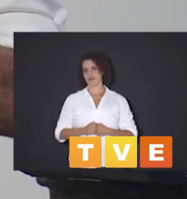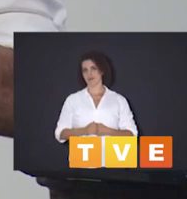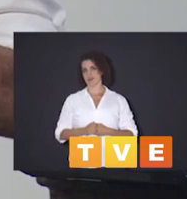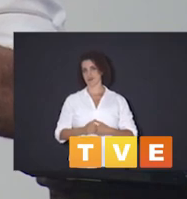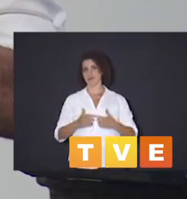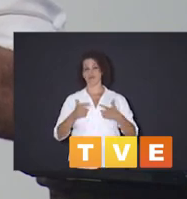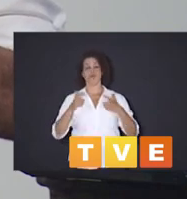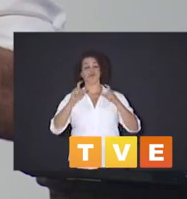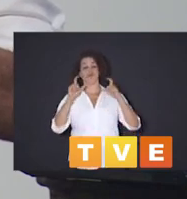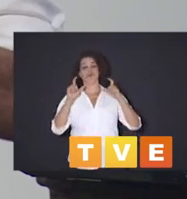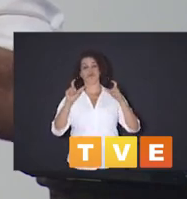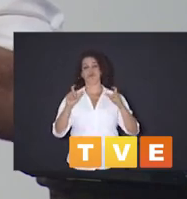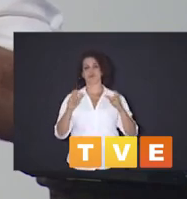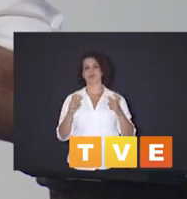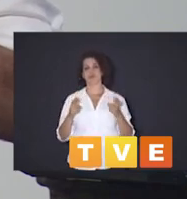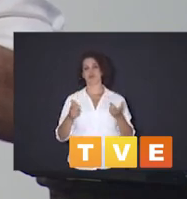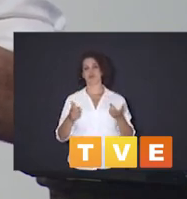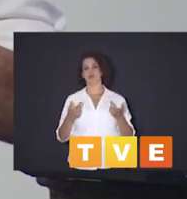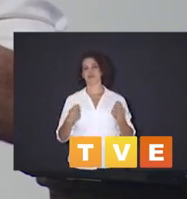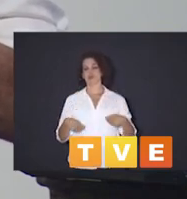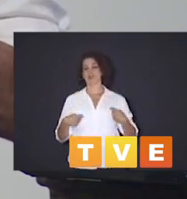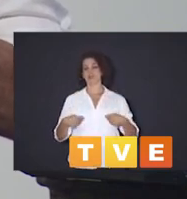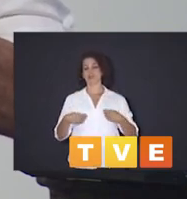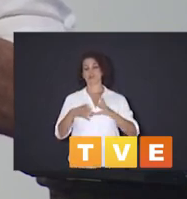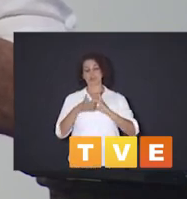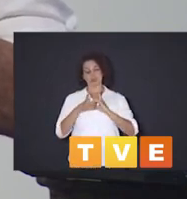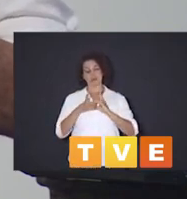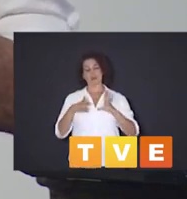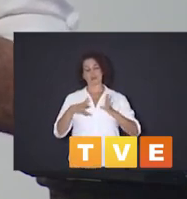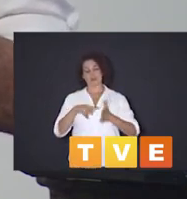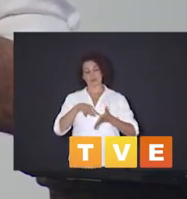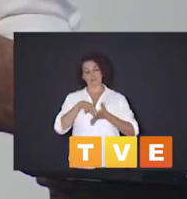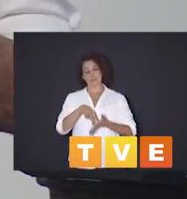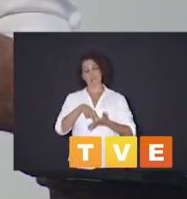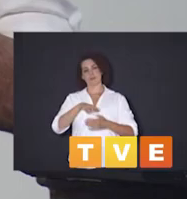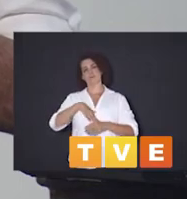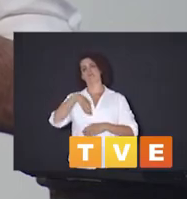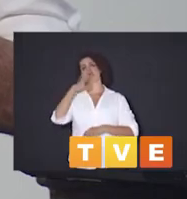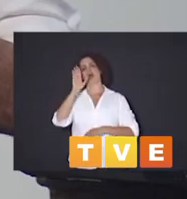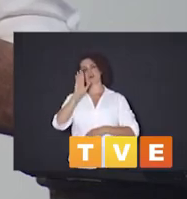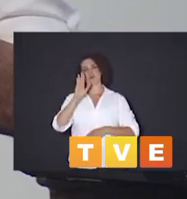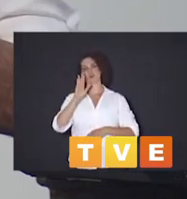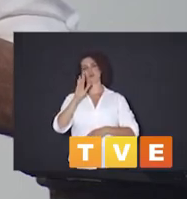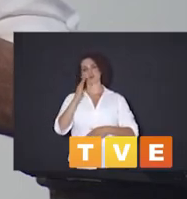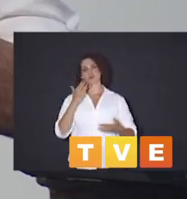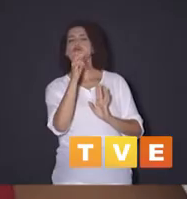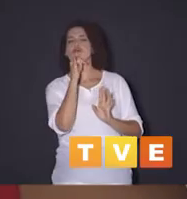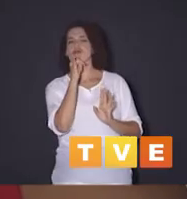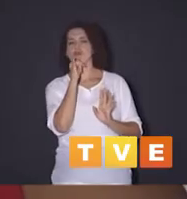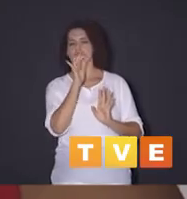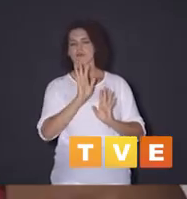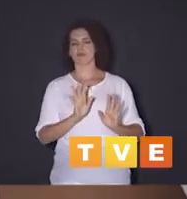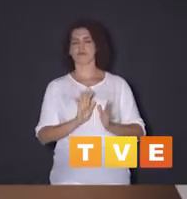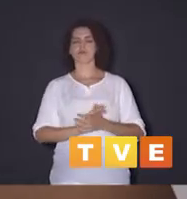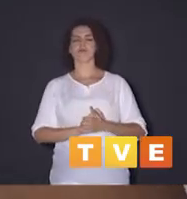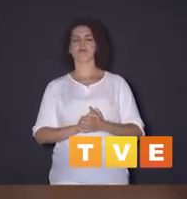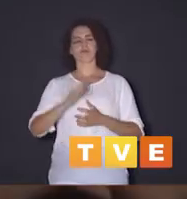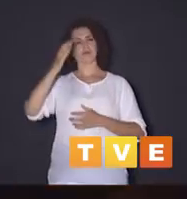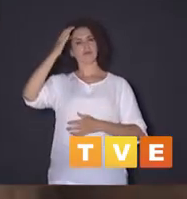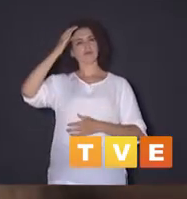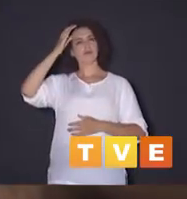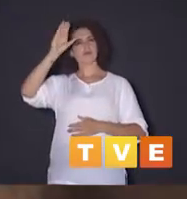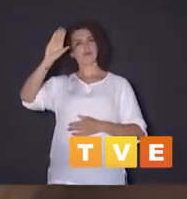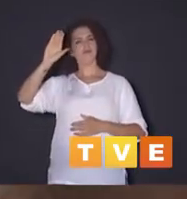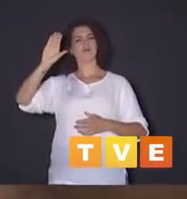a opção construiu uma solidez maior da democracia brasileira bem maior do que a que nós tivemos a cultura que é uma